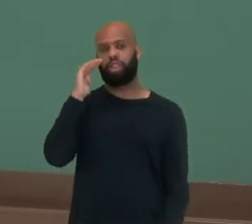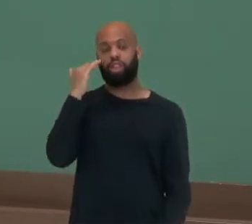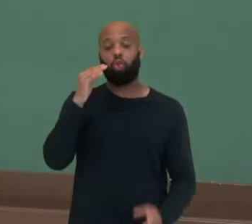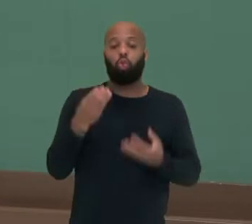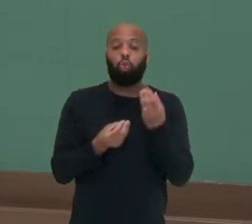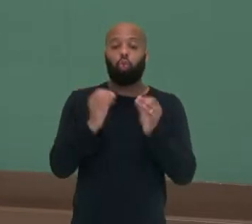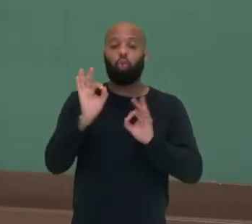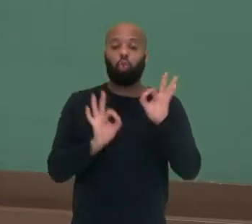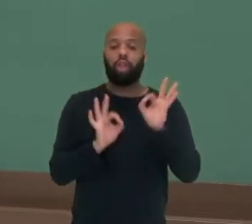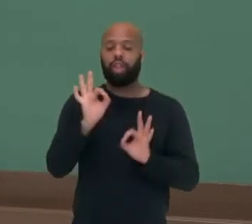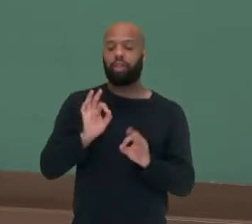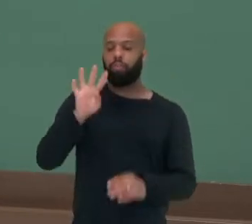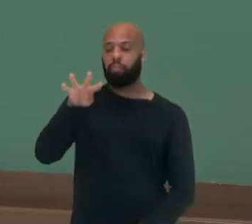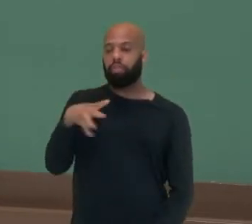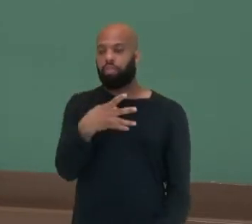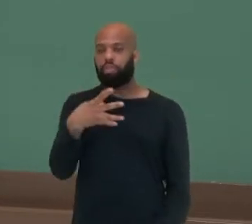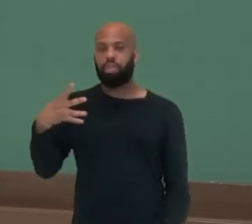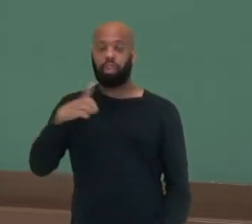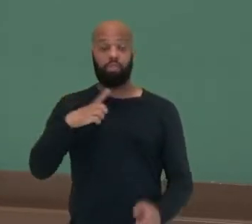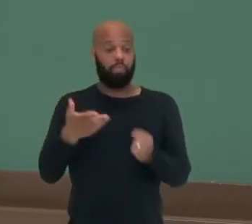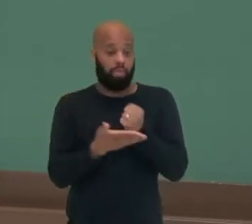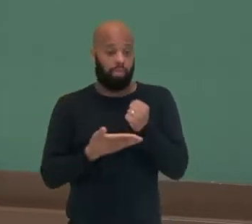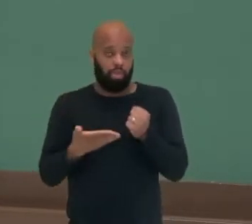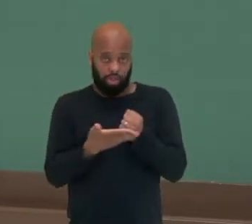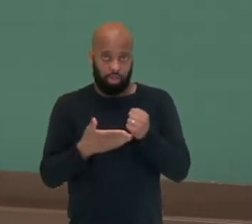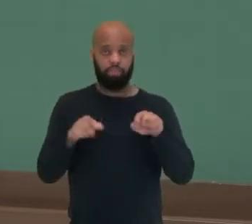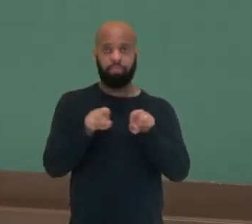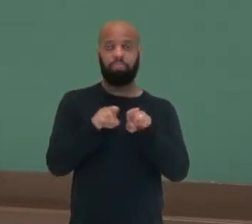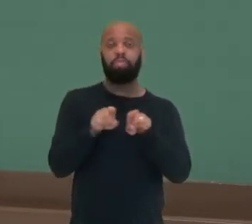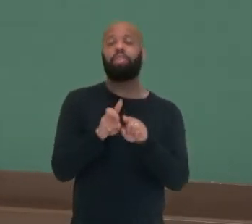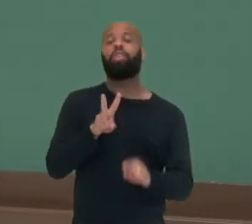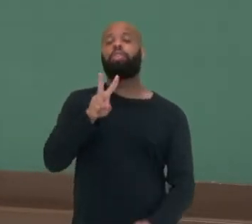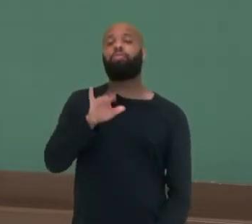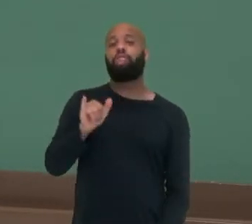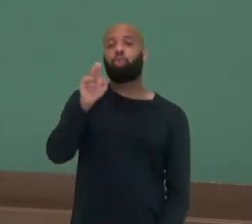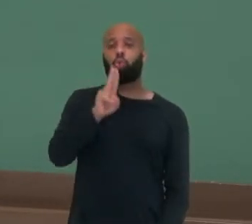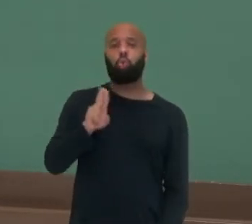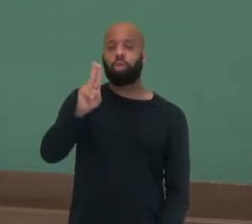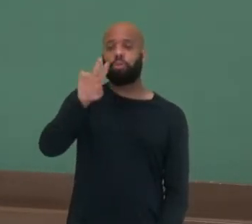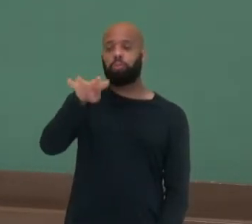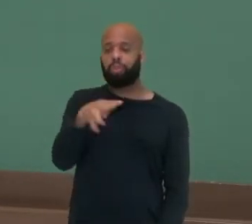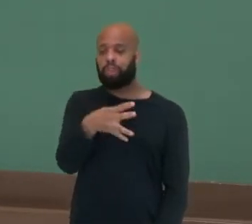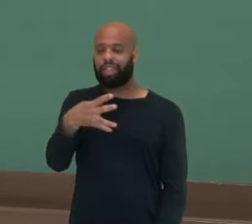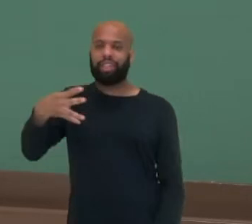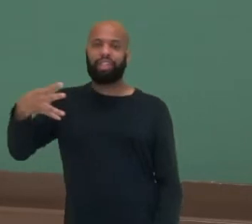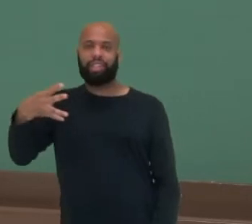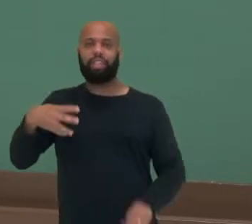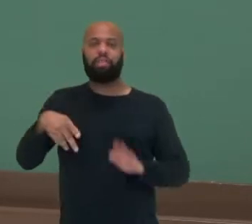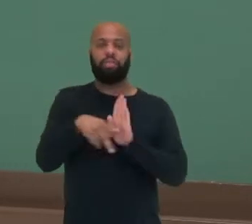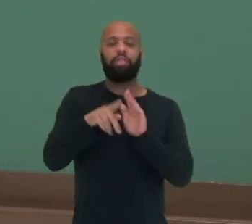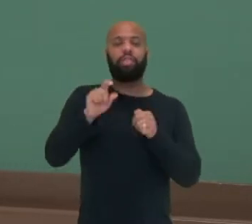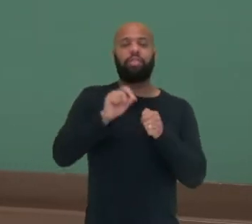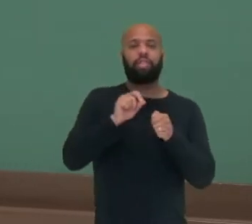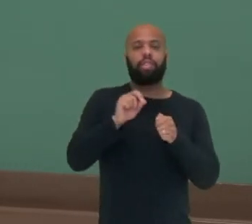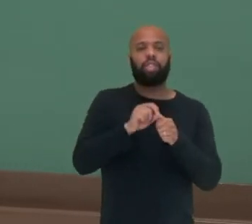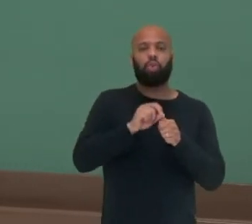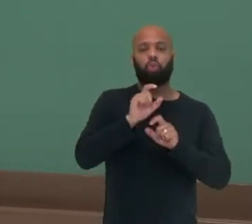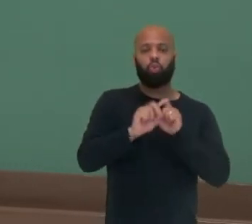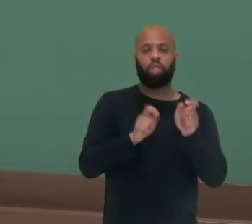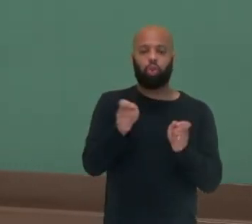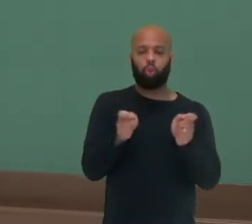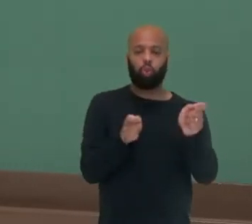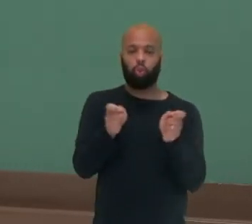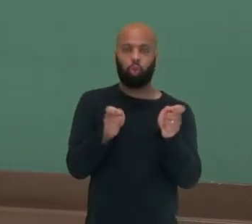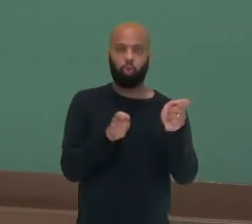uma planilha eletrônica, os princípios básicos, e utilizar a planilha eletrônica para elaborar o